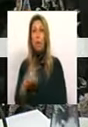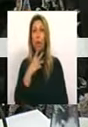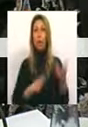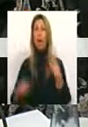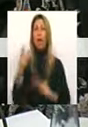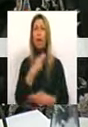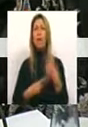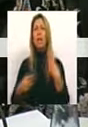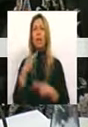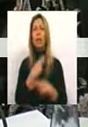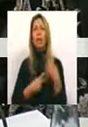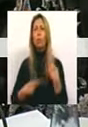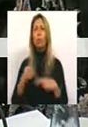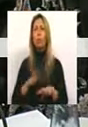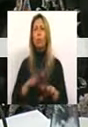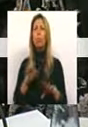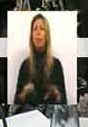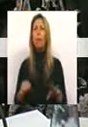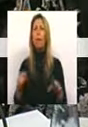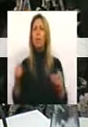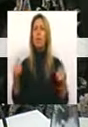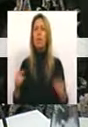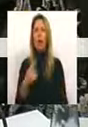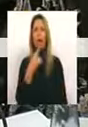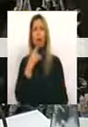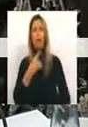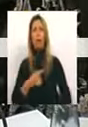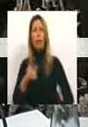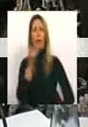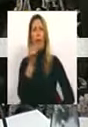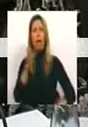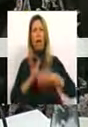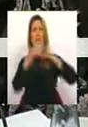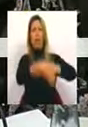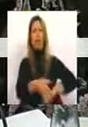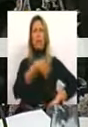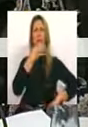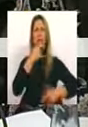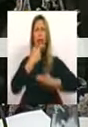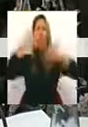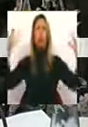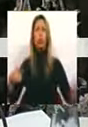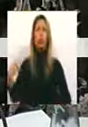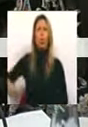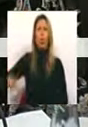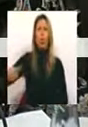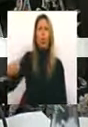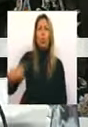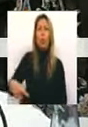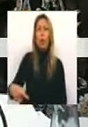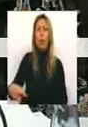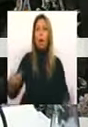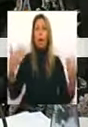fato de eu ter o excesso de palavras de intervenção falar sobretudo sobre o dia a dia mas sobretudo